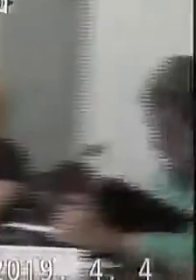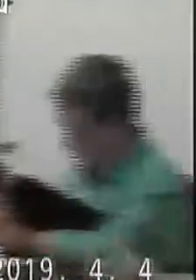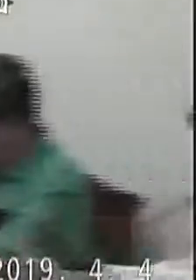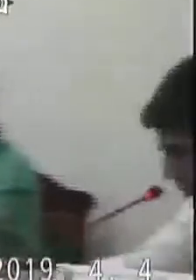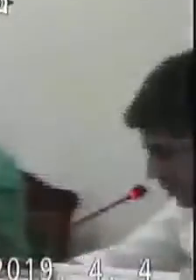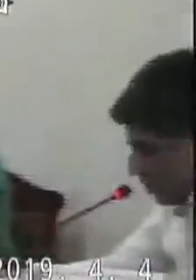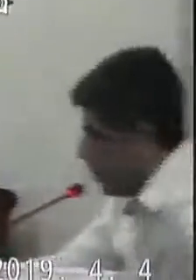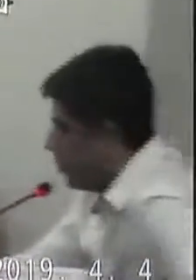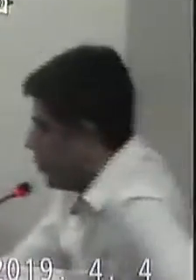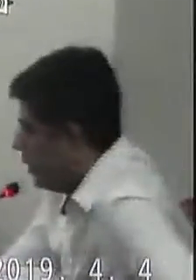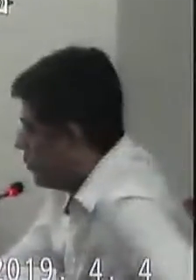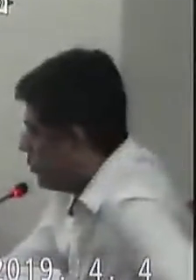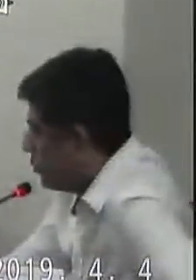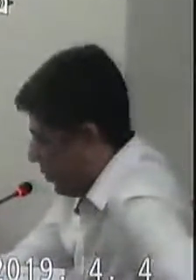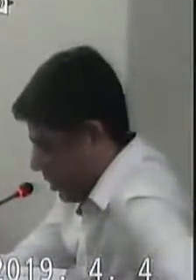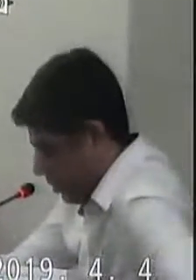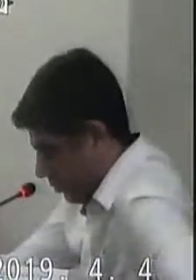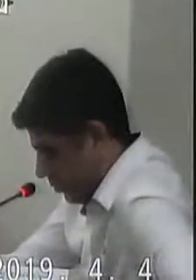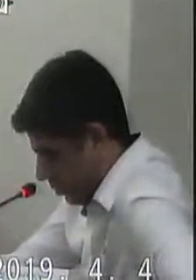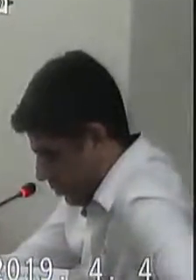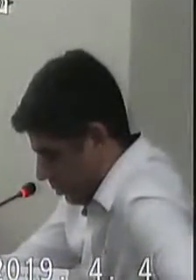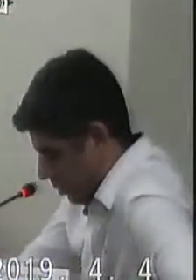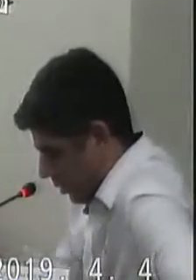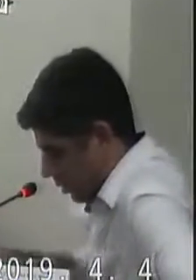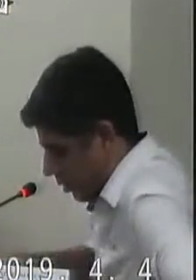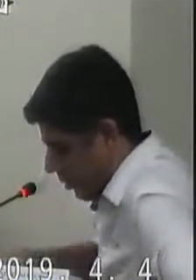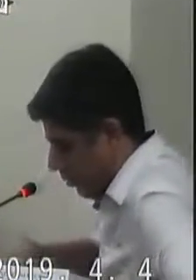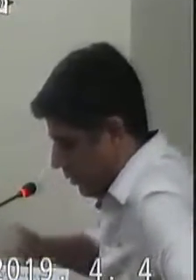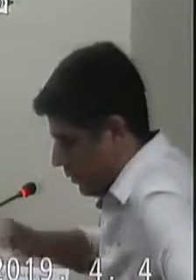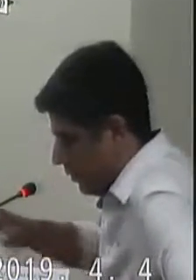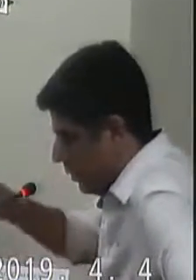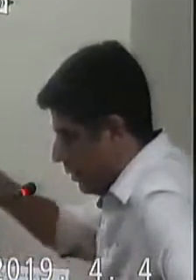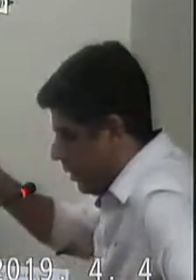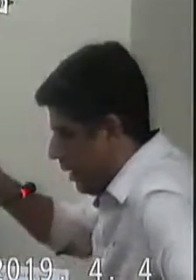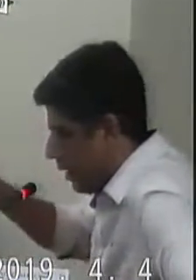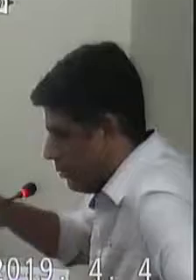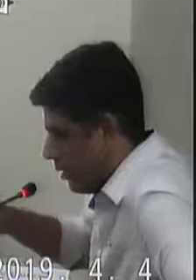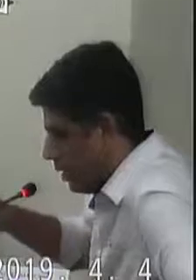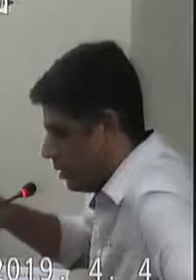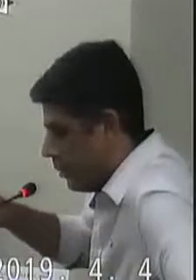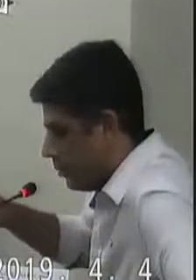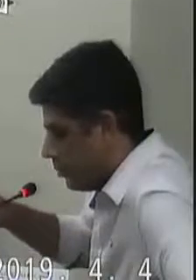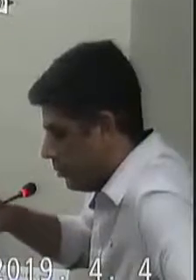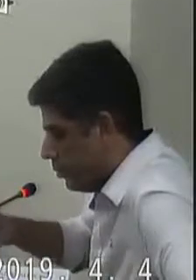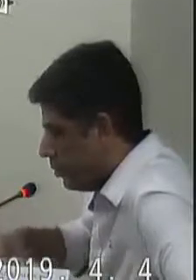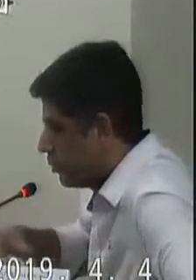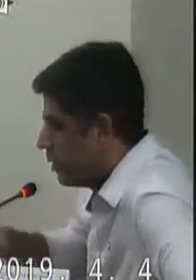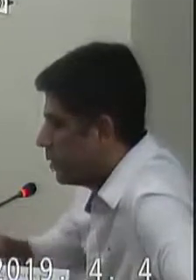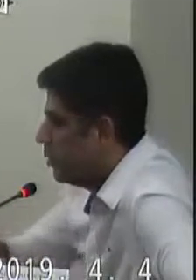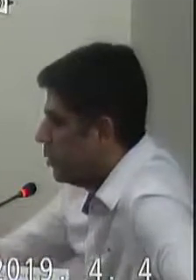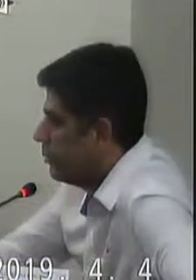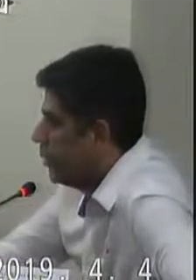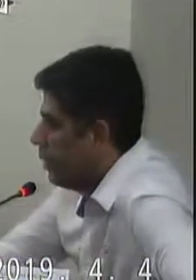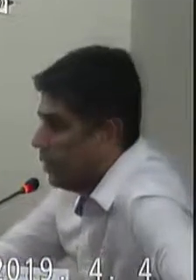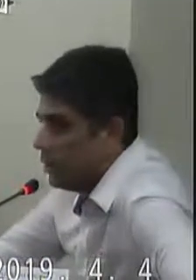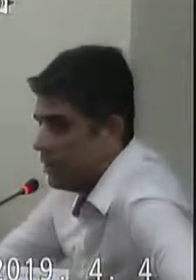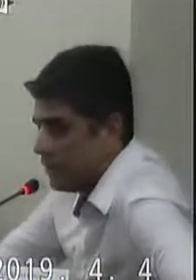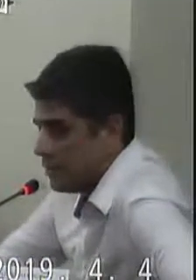entrar agora no expediente típico, que é a leitura dos projetos, e depois a dos requerimentos e o uso da